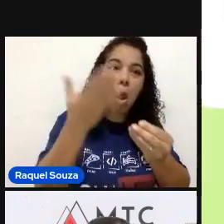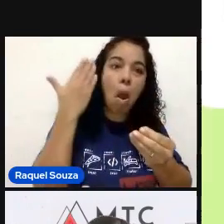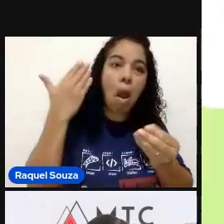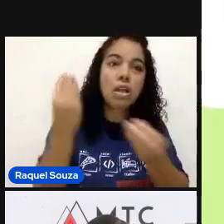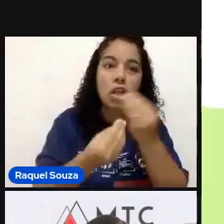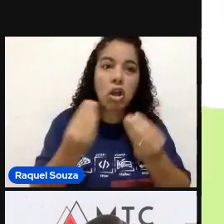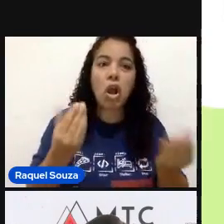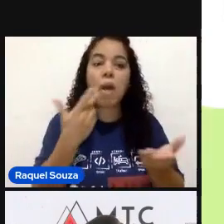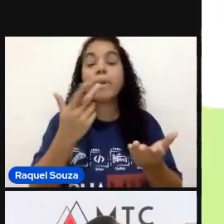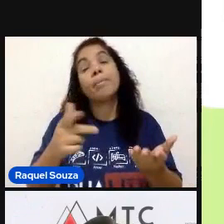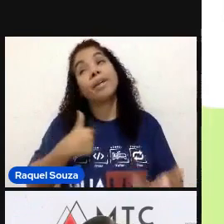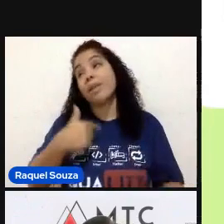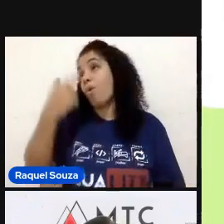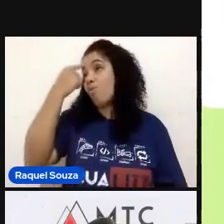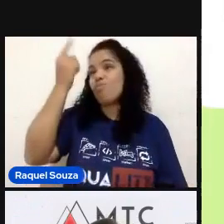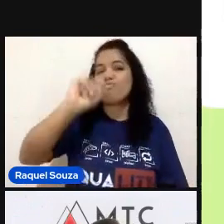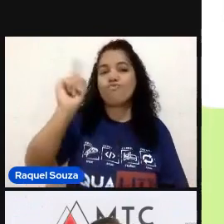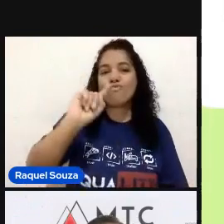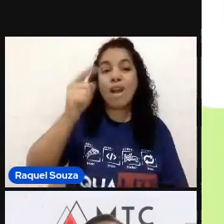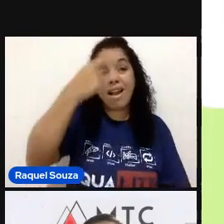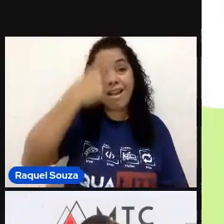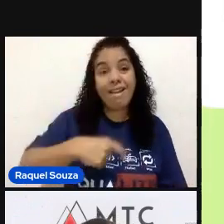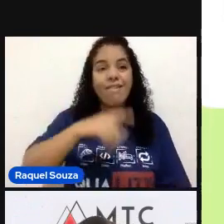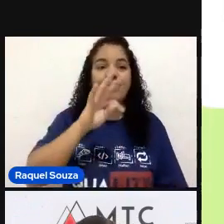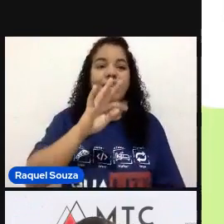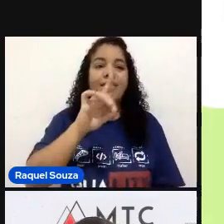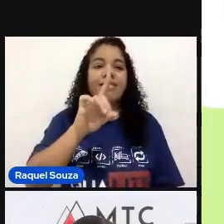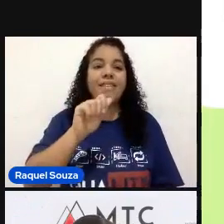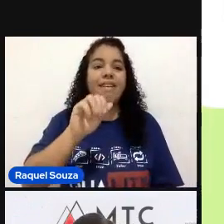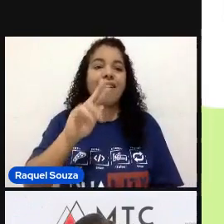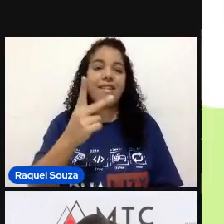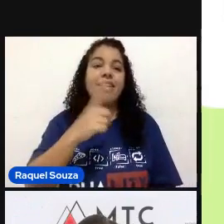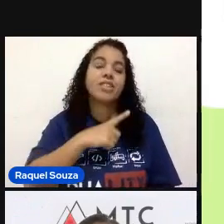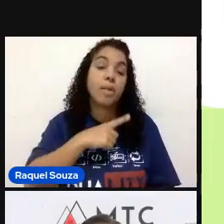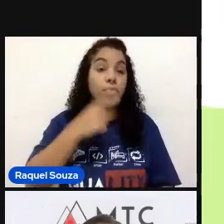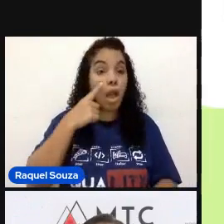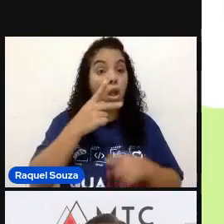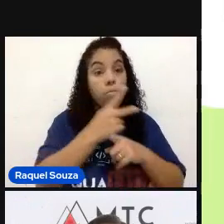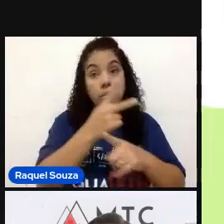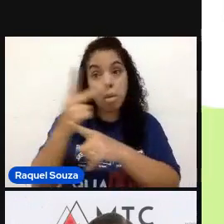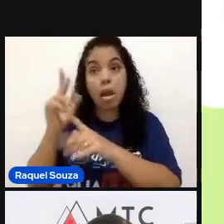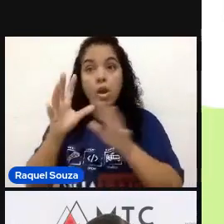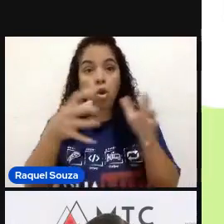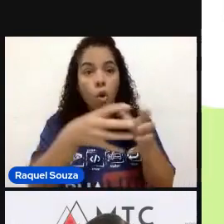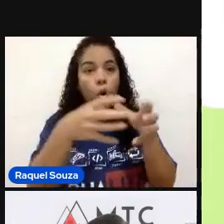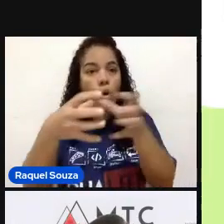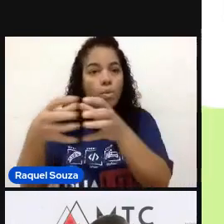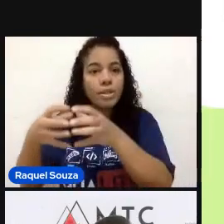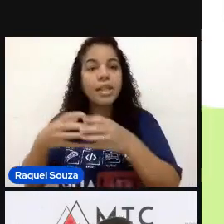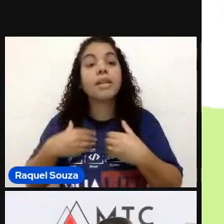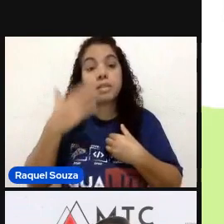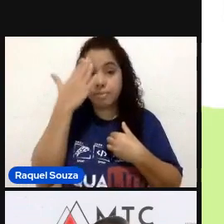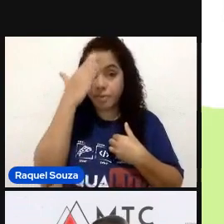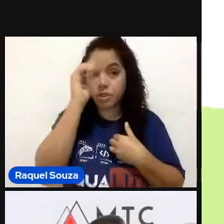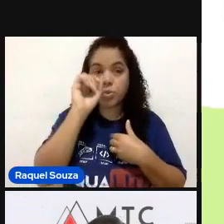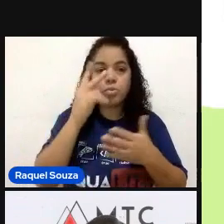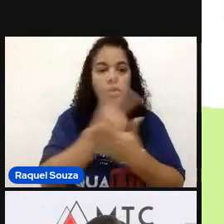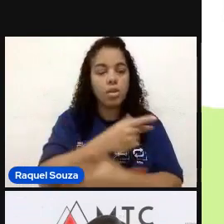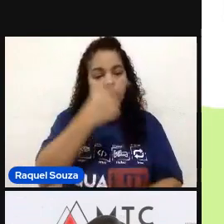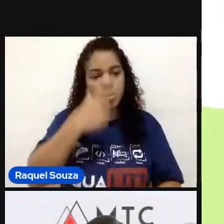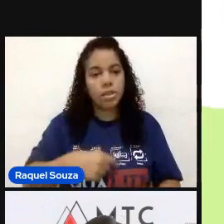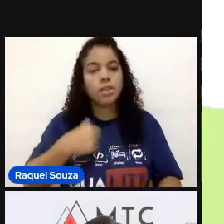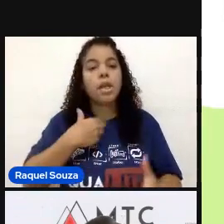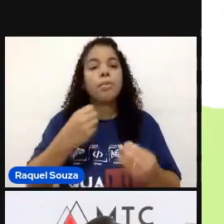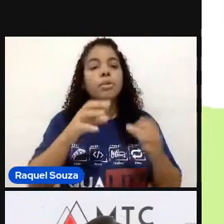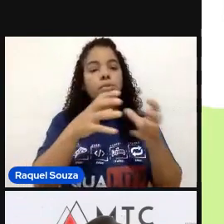tinha o TDAH, né? Procurei comunidades que entendiam o que eu passava, muitas comunidades no